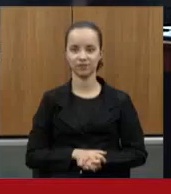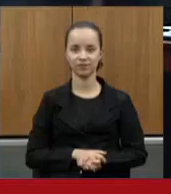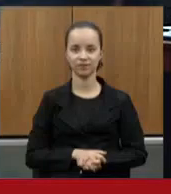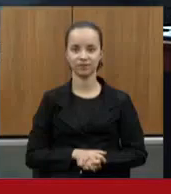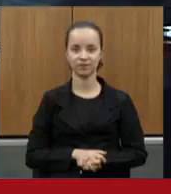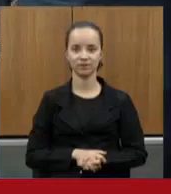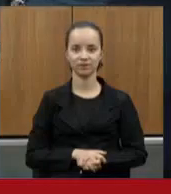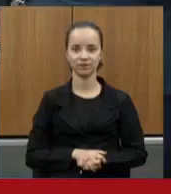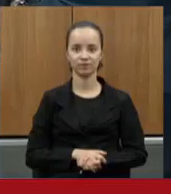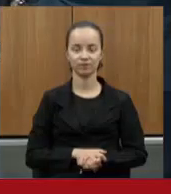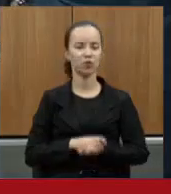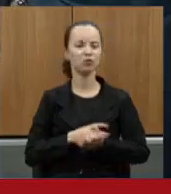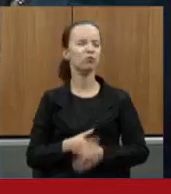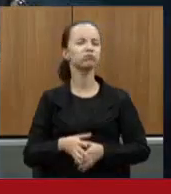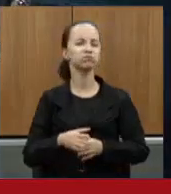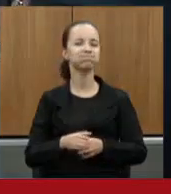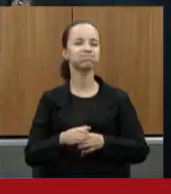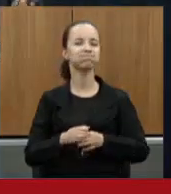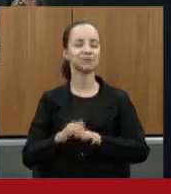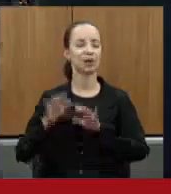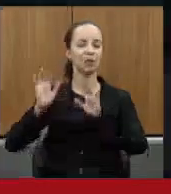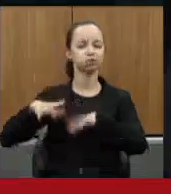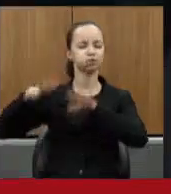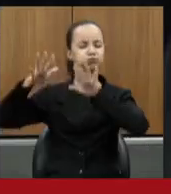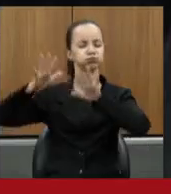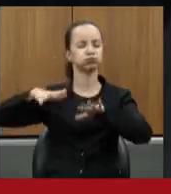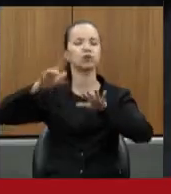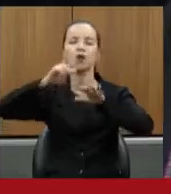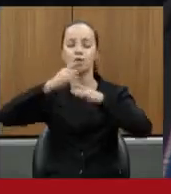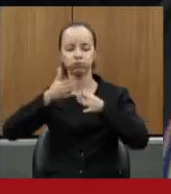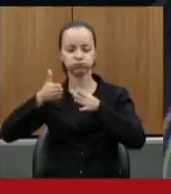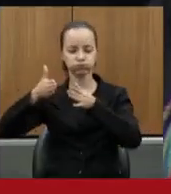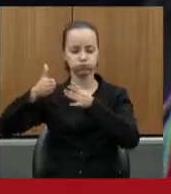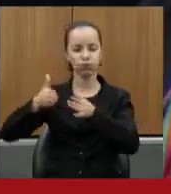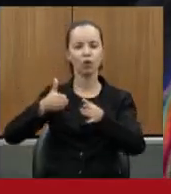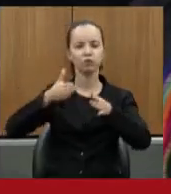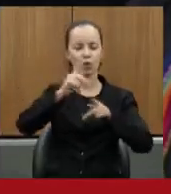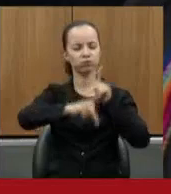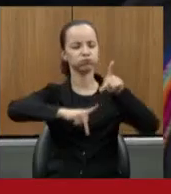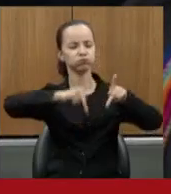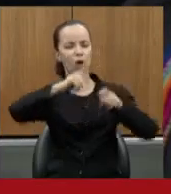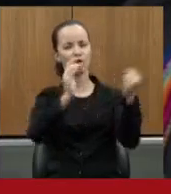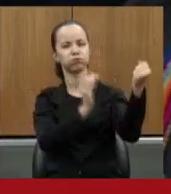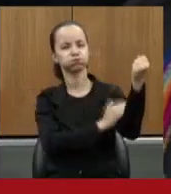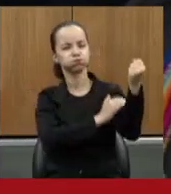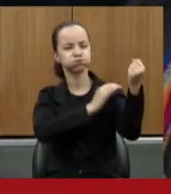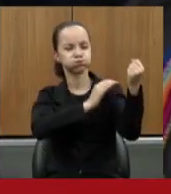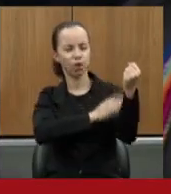Ouviram Ipiranga as margens plácidas de um povo heróico.